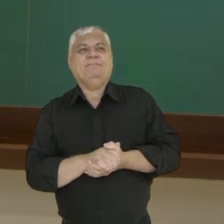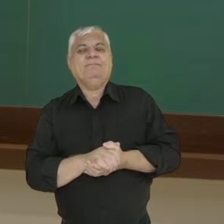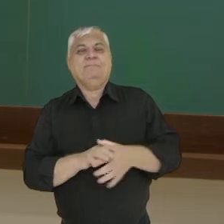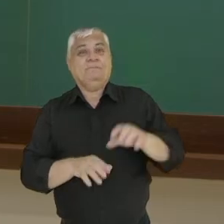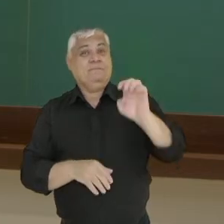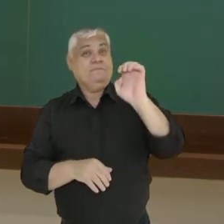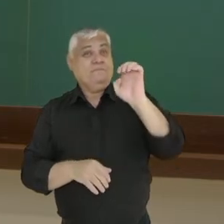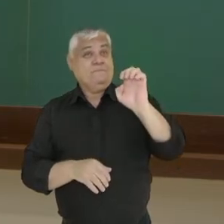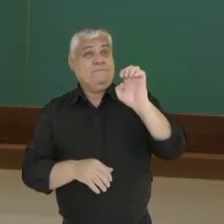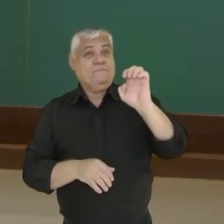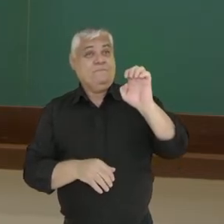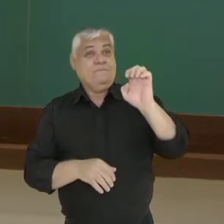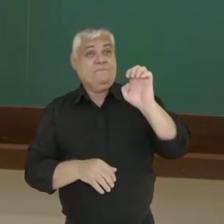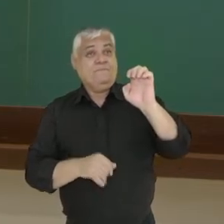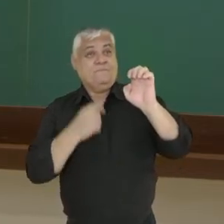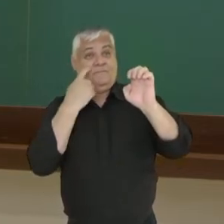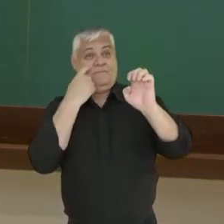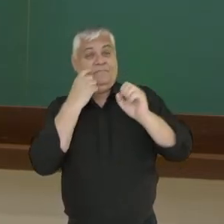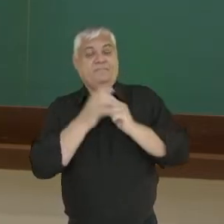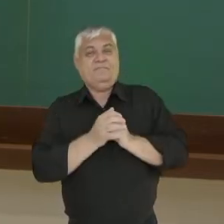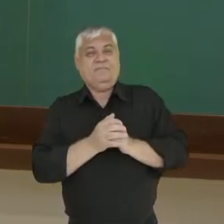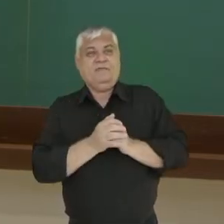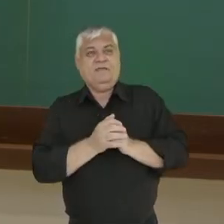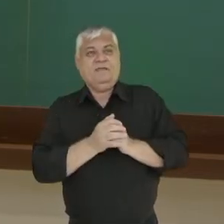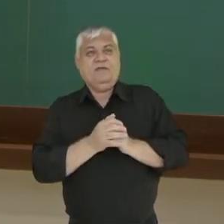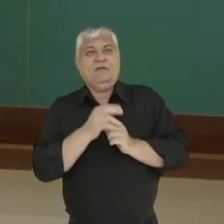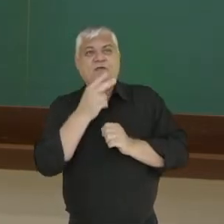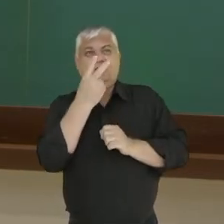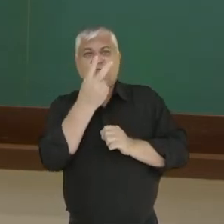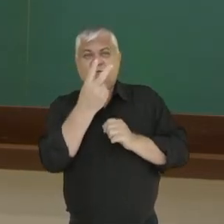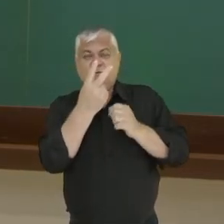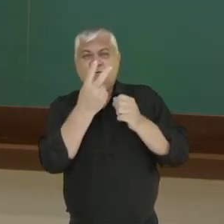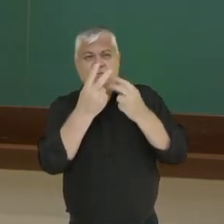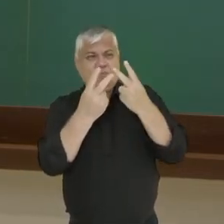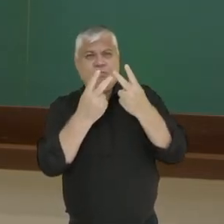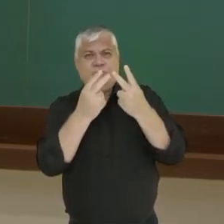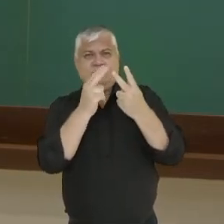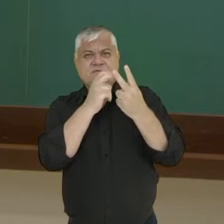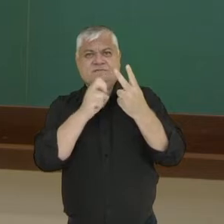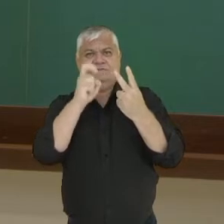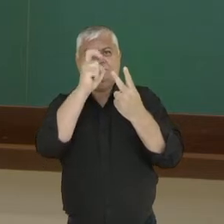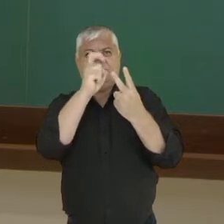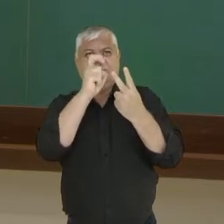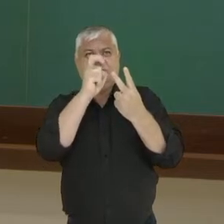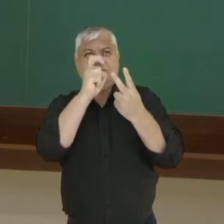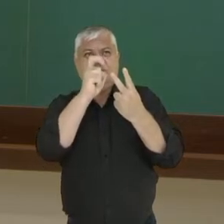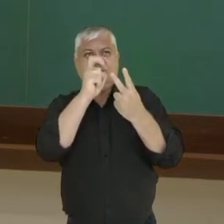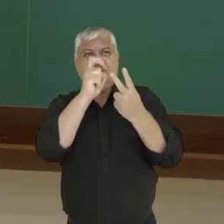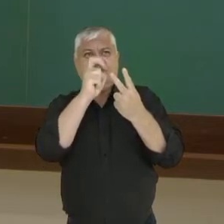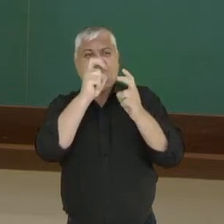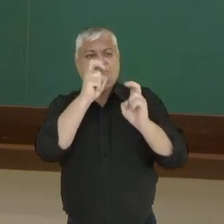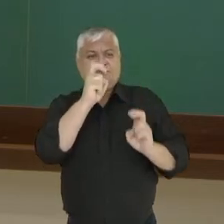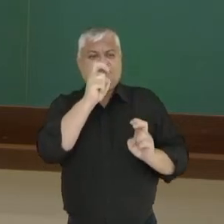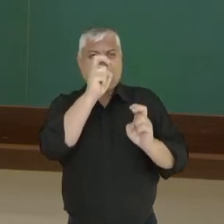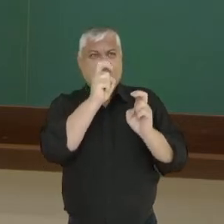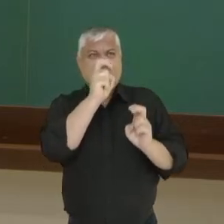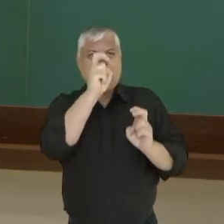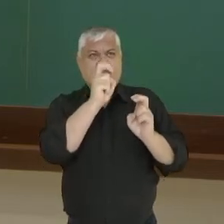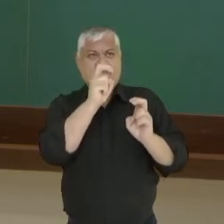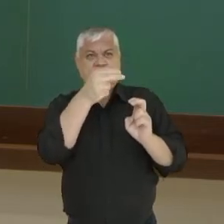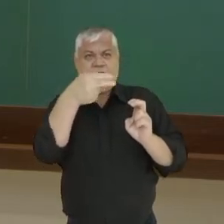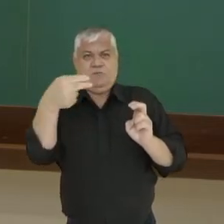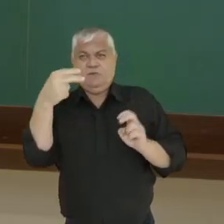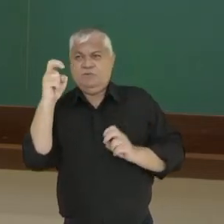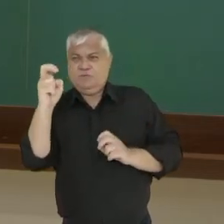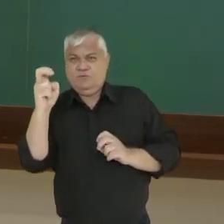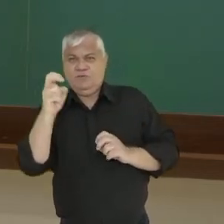Letra E, uma potência. 2 elevado a 5, na base 5 é igual a